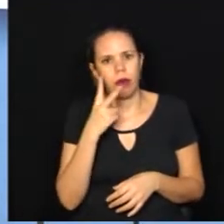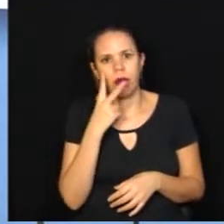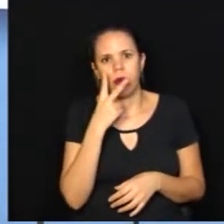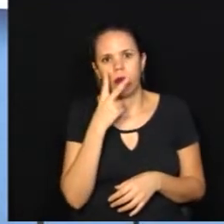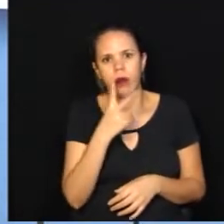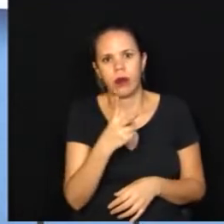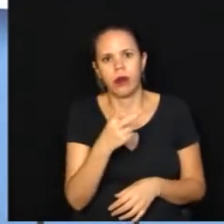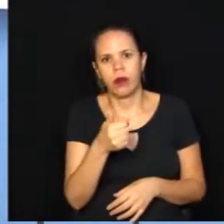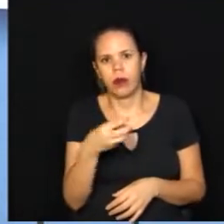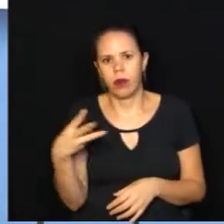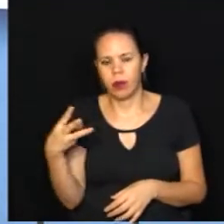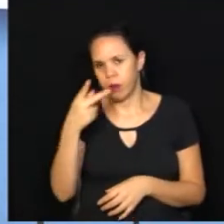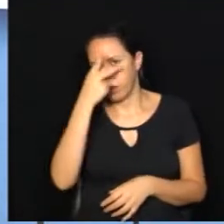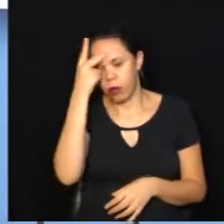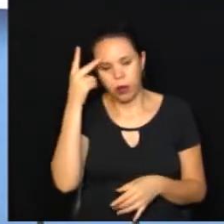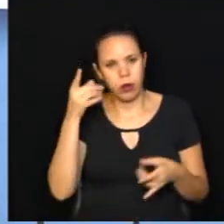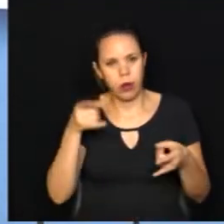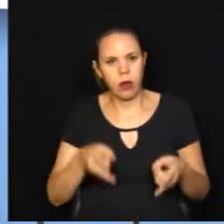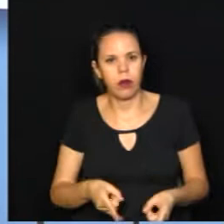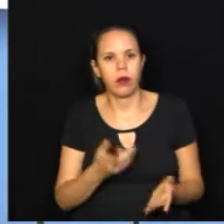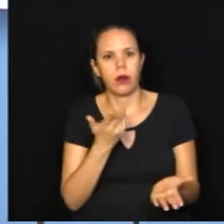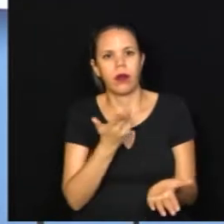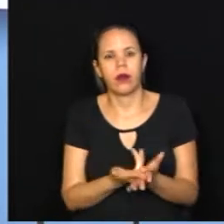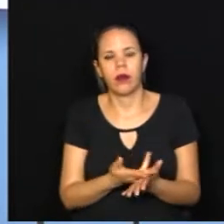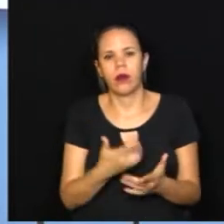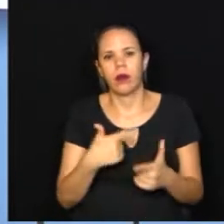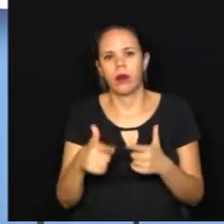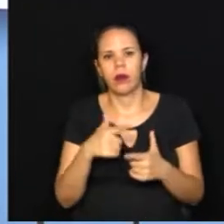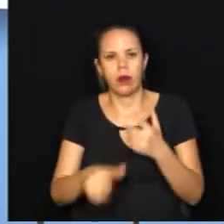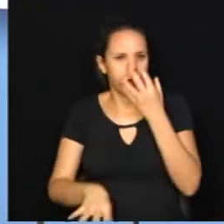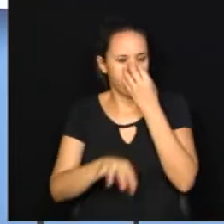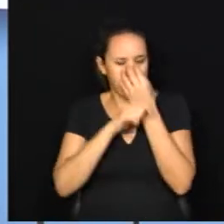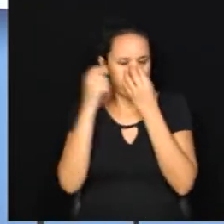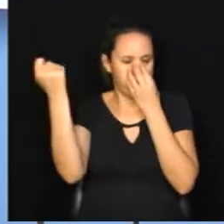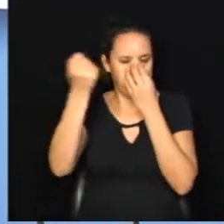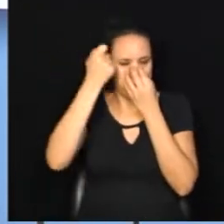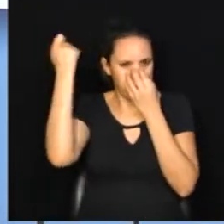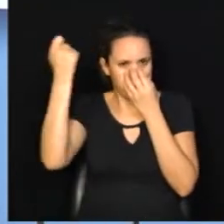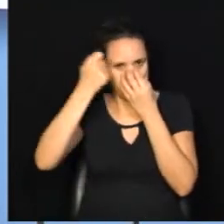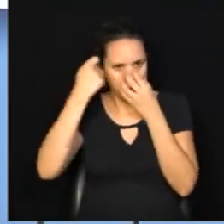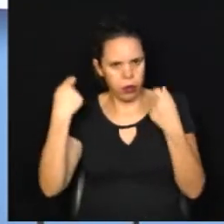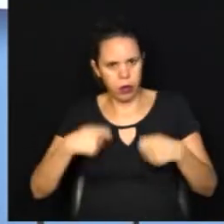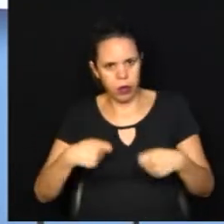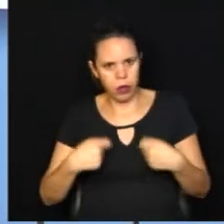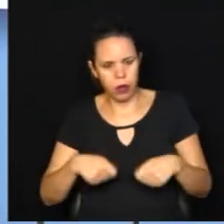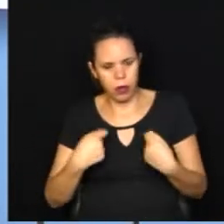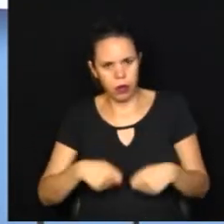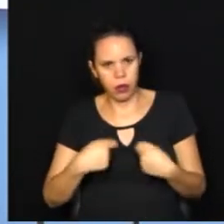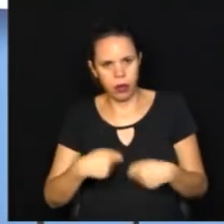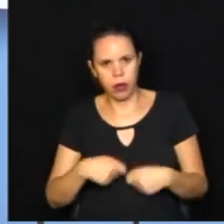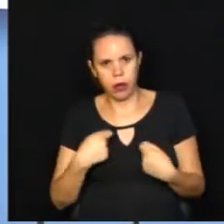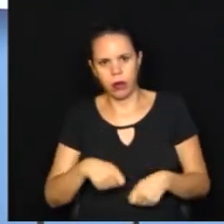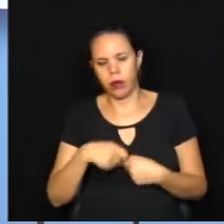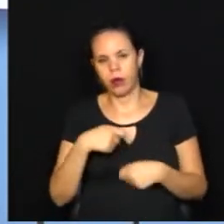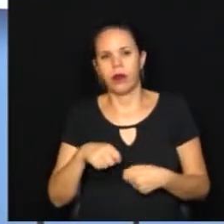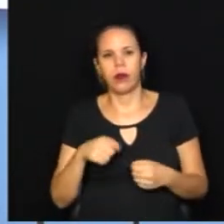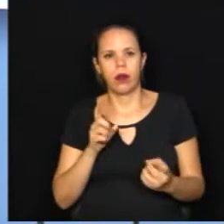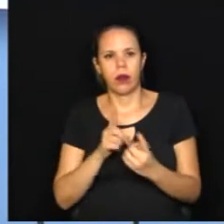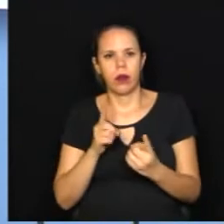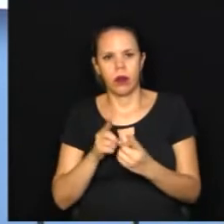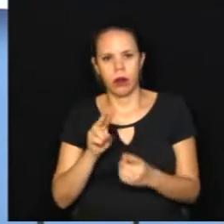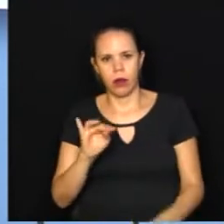elas acabam ficando mais tempo internadas, né? E a gente tem, olha, na cidade ainda, de acordo com a